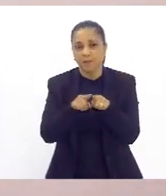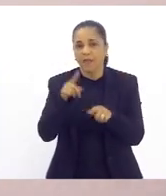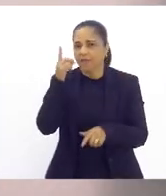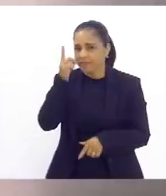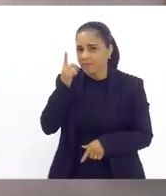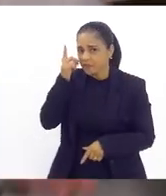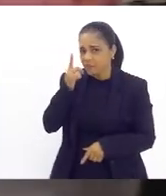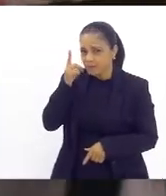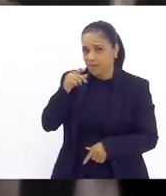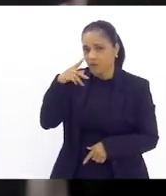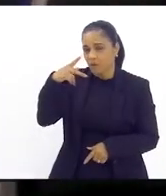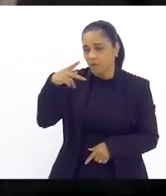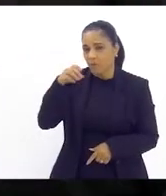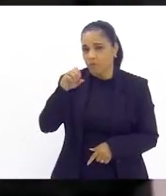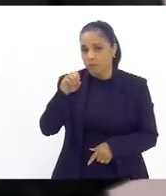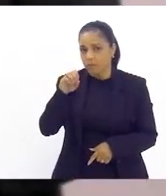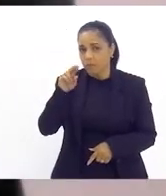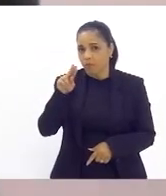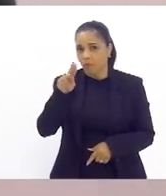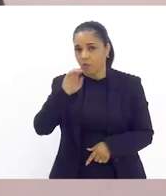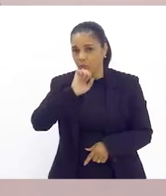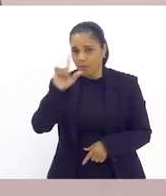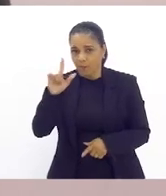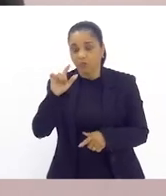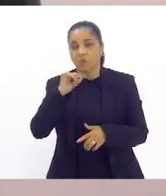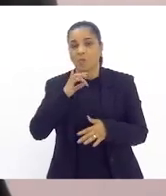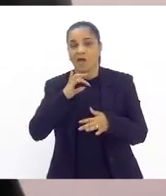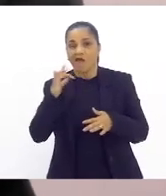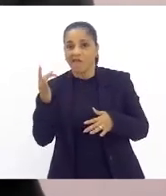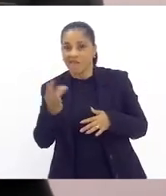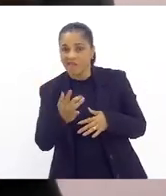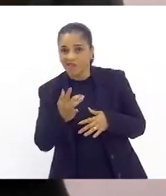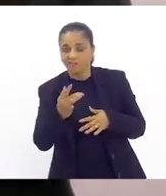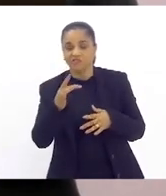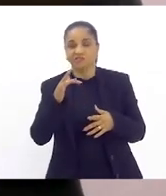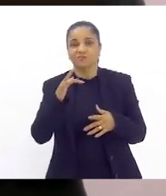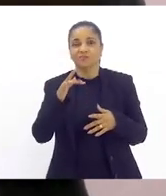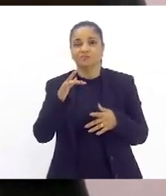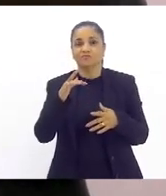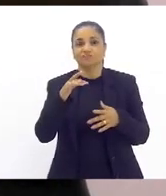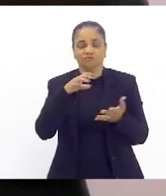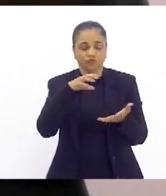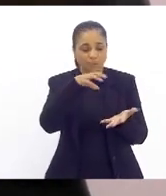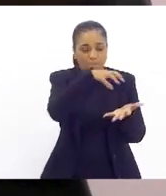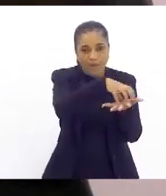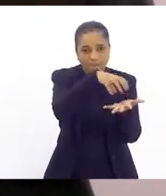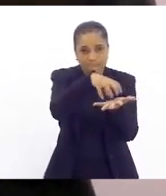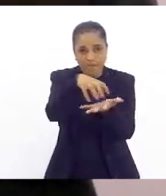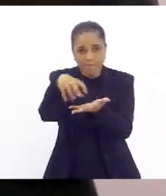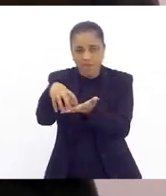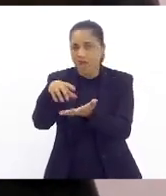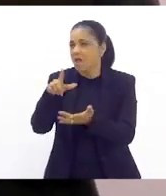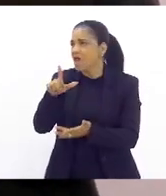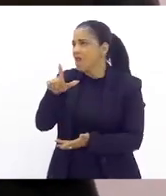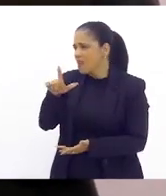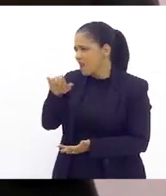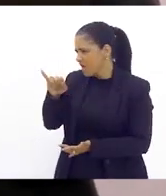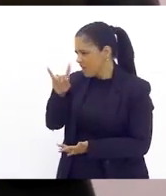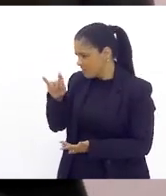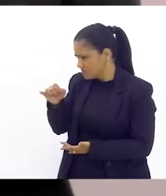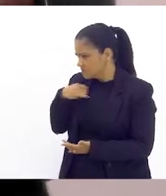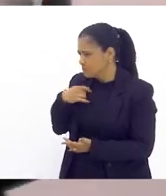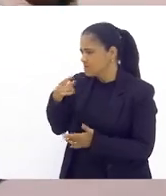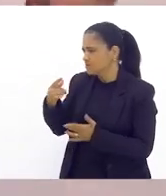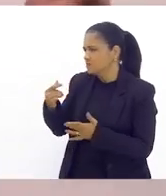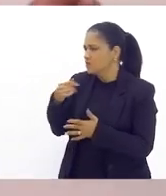a gente tem rede uma rede própria de agências e a gente tá agora aí depois você me corrige Se eu falar alguma bobeira mas